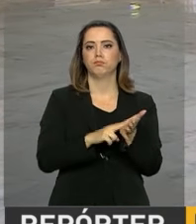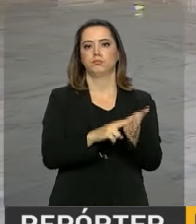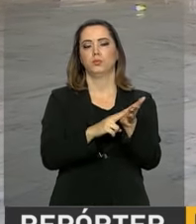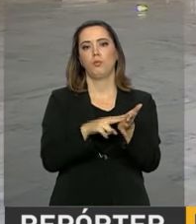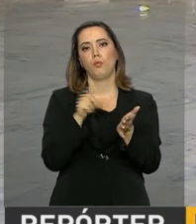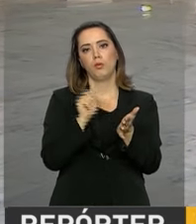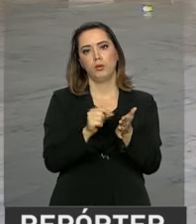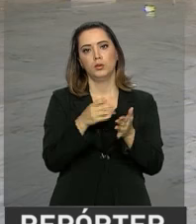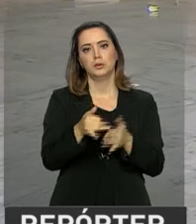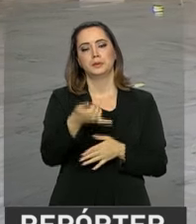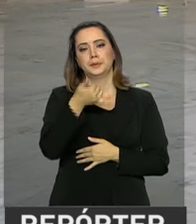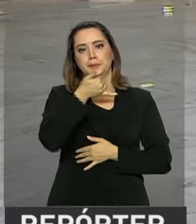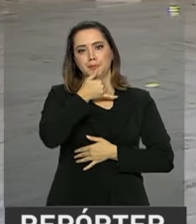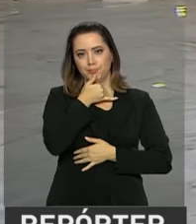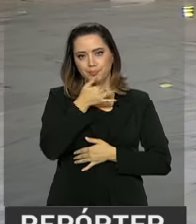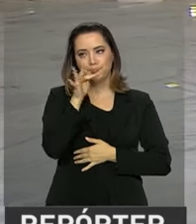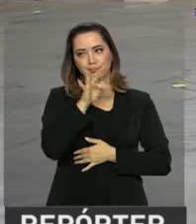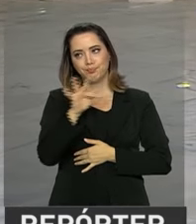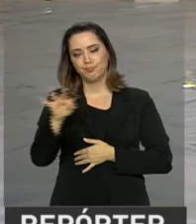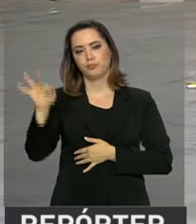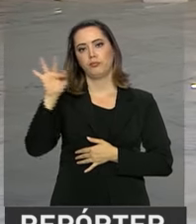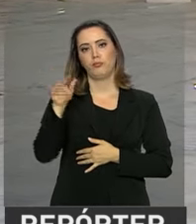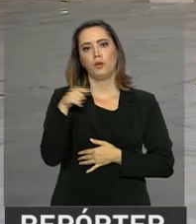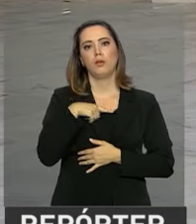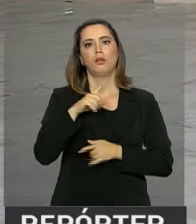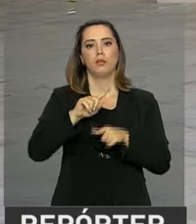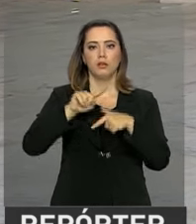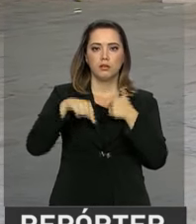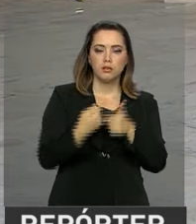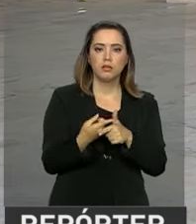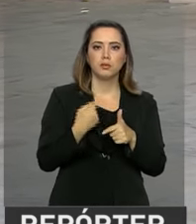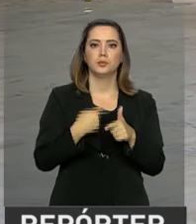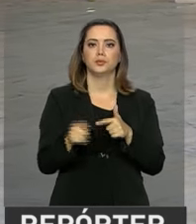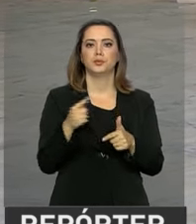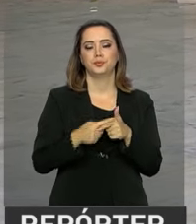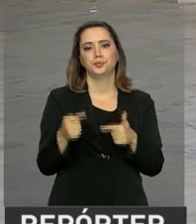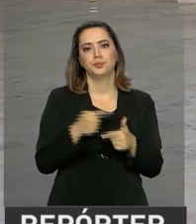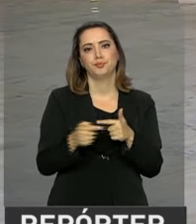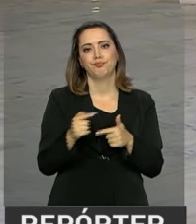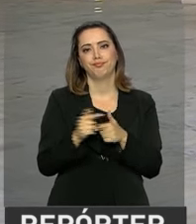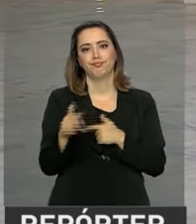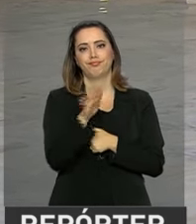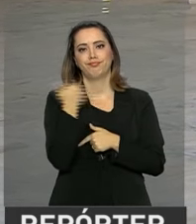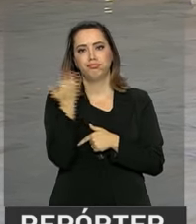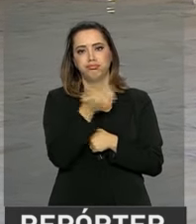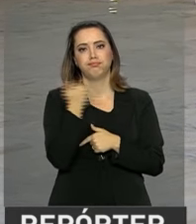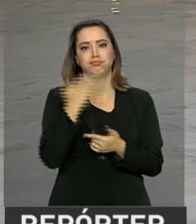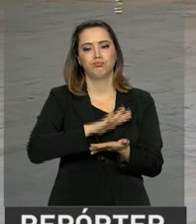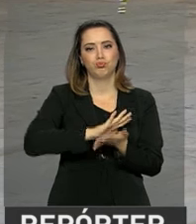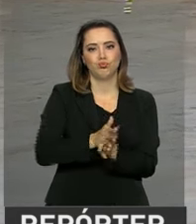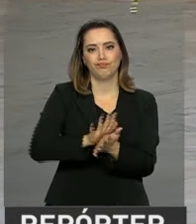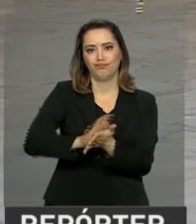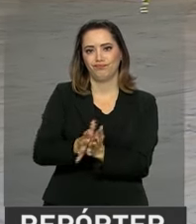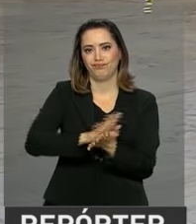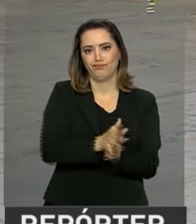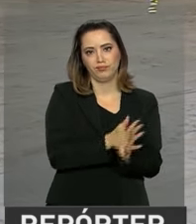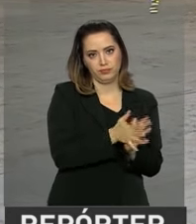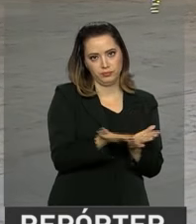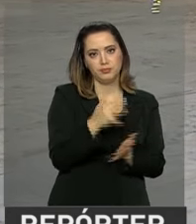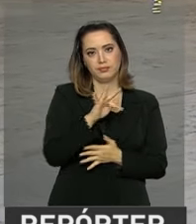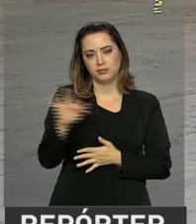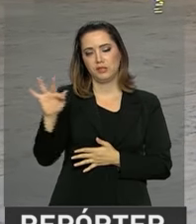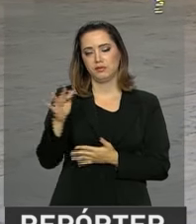povo francês na noite dessa quinta-feira, depois desse atentado que deixou dezenas de pessoas mortas no sul da França. Na